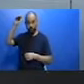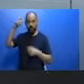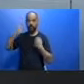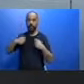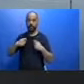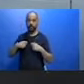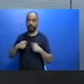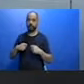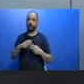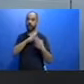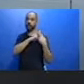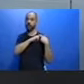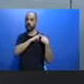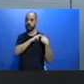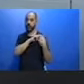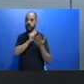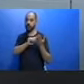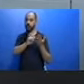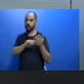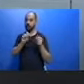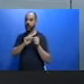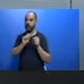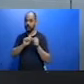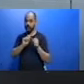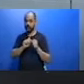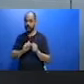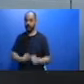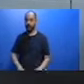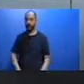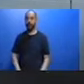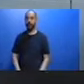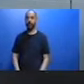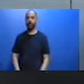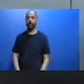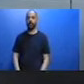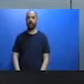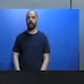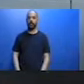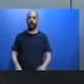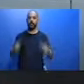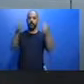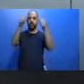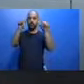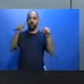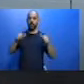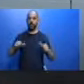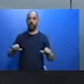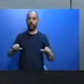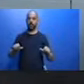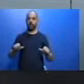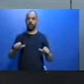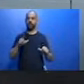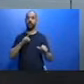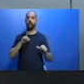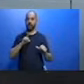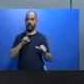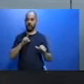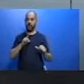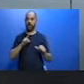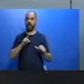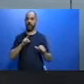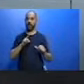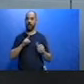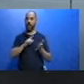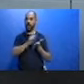alunos a todos os cartazes elaborados que tiver a autorização